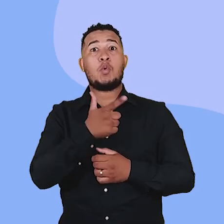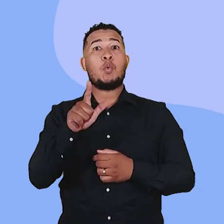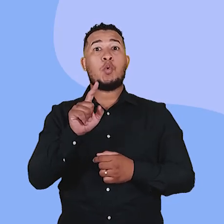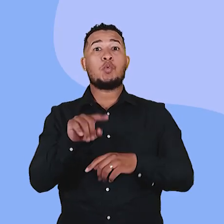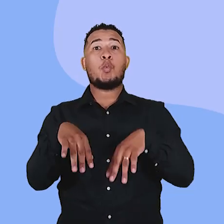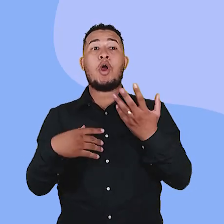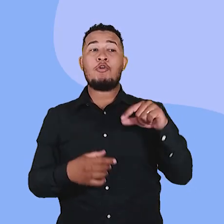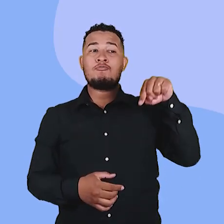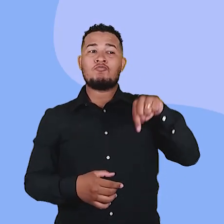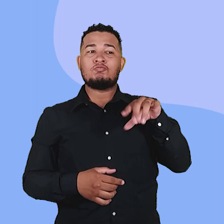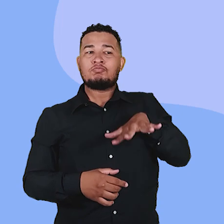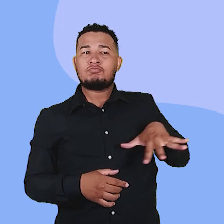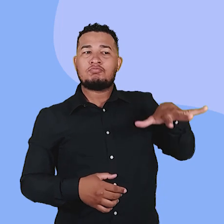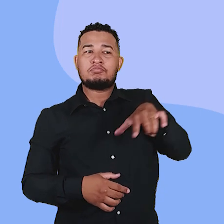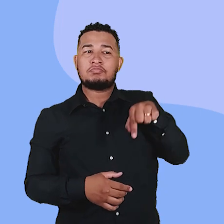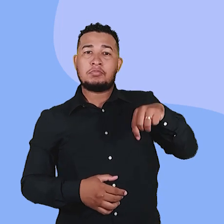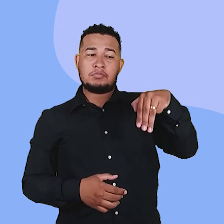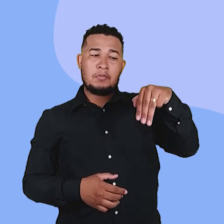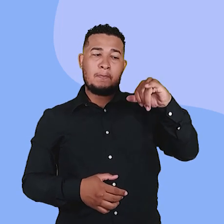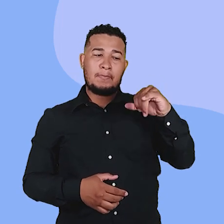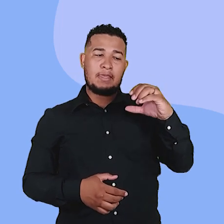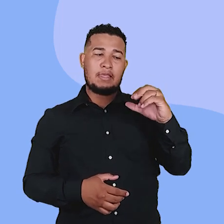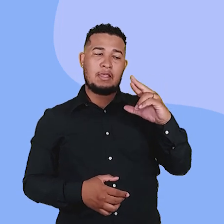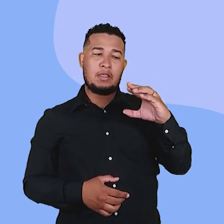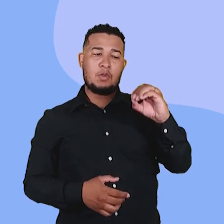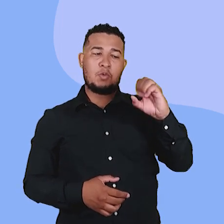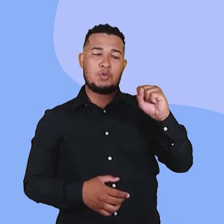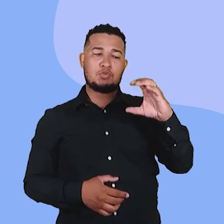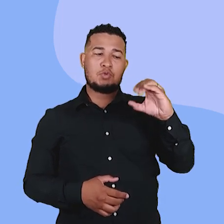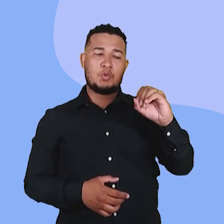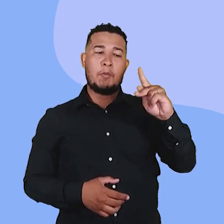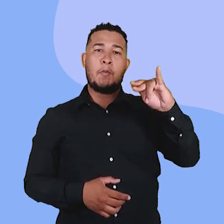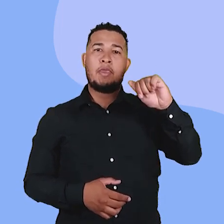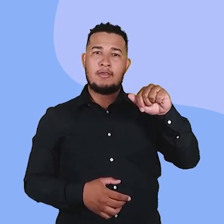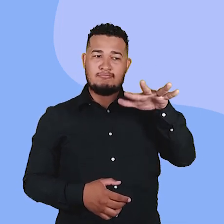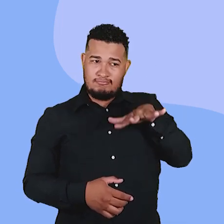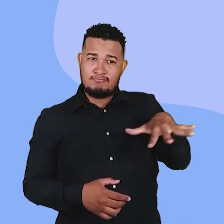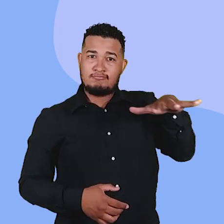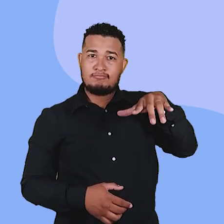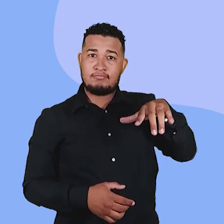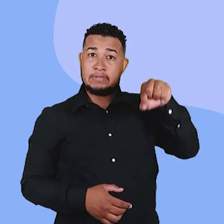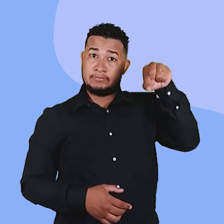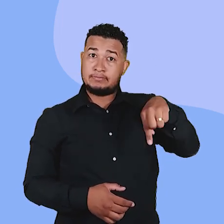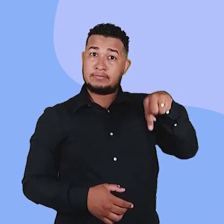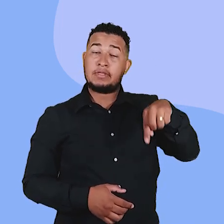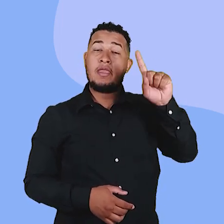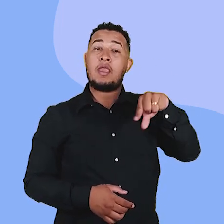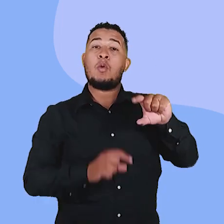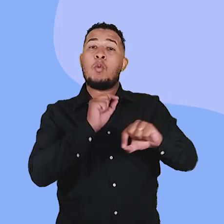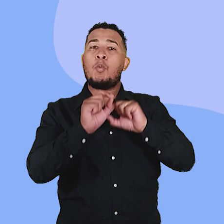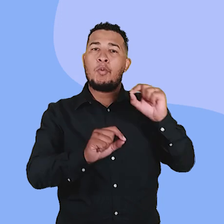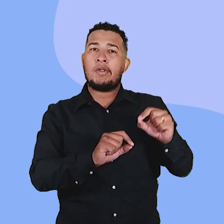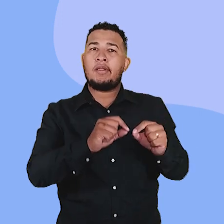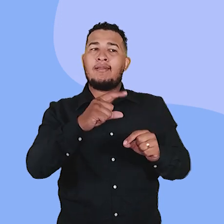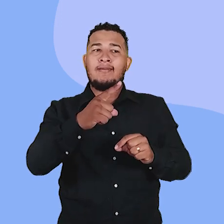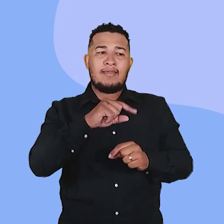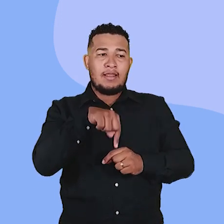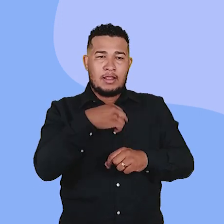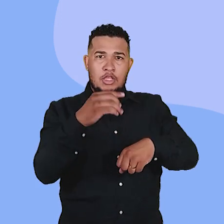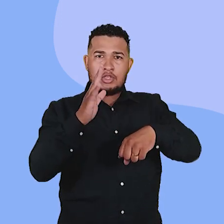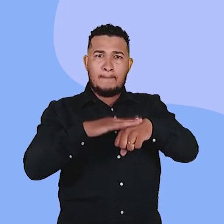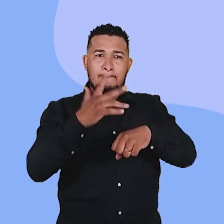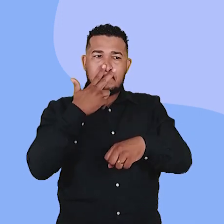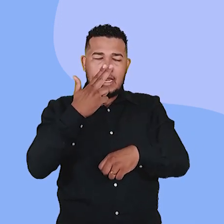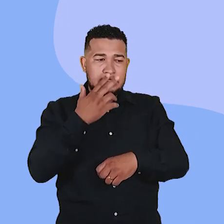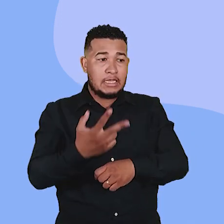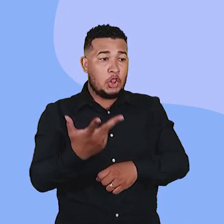fenômeno, que é o da microscopia, que é a termologia microscópica. Os fenômenos microscópicos são aqueles no qual não